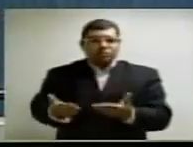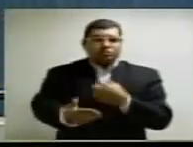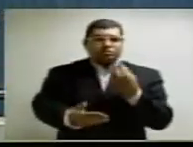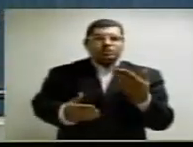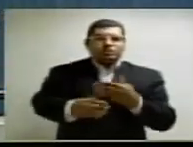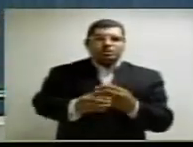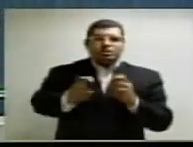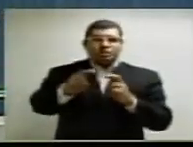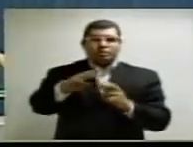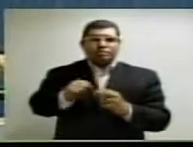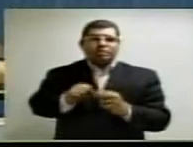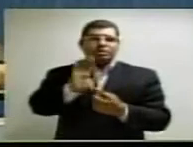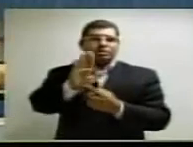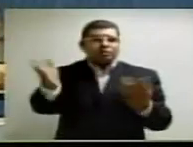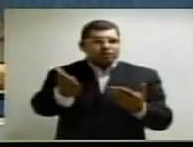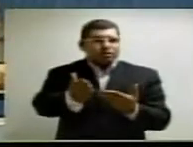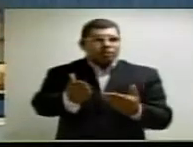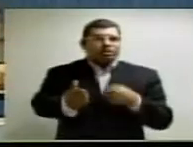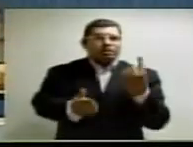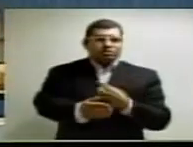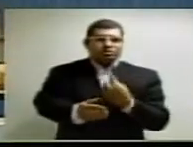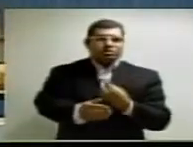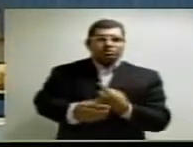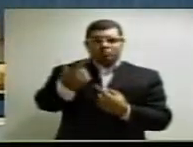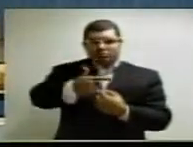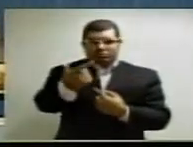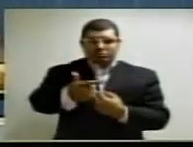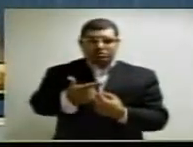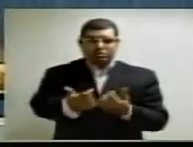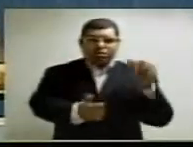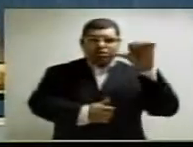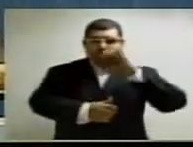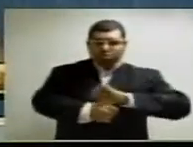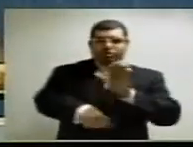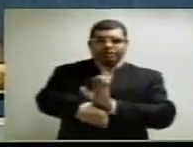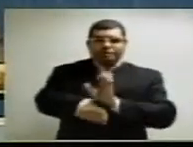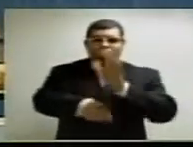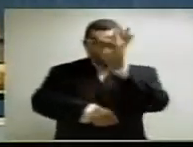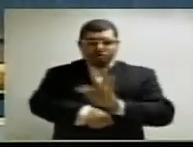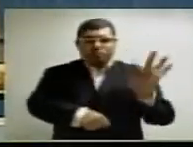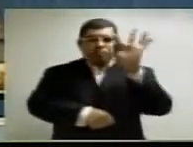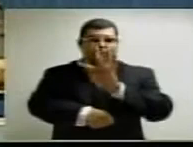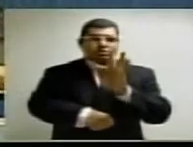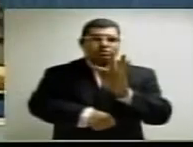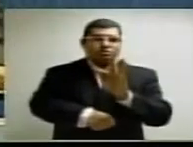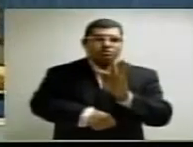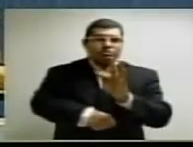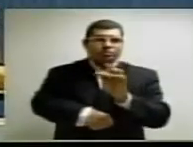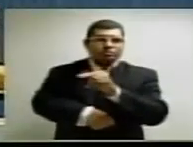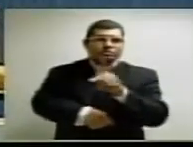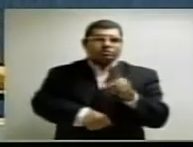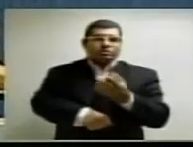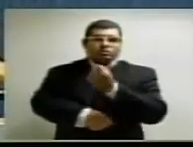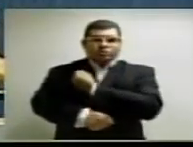No exame PISA, publicado agora, nós somos o 2º pior estado da federação em